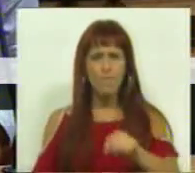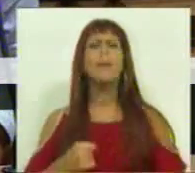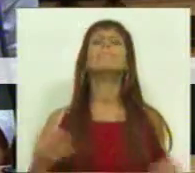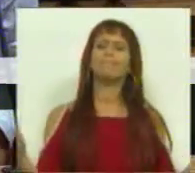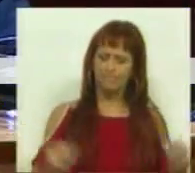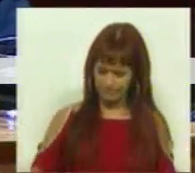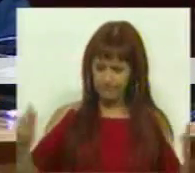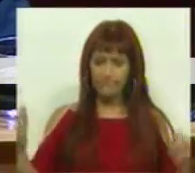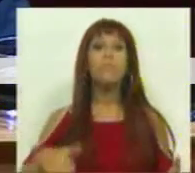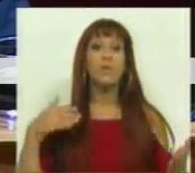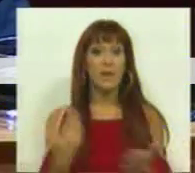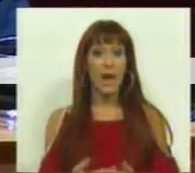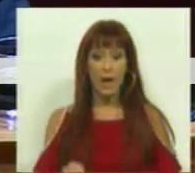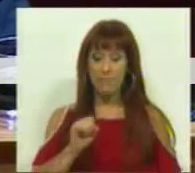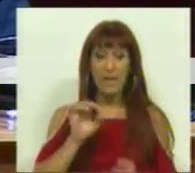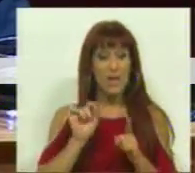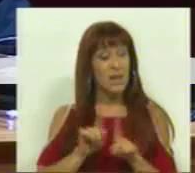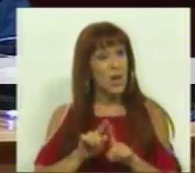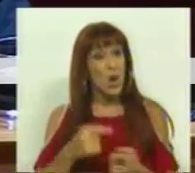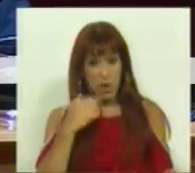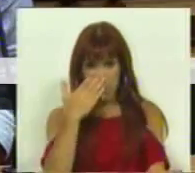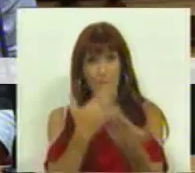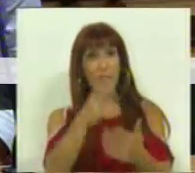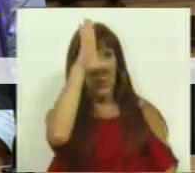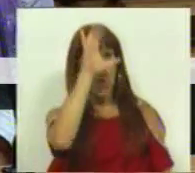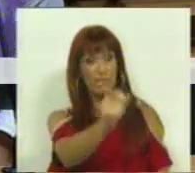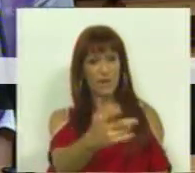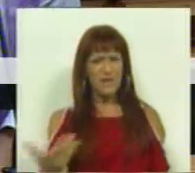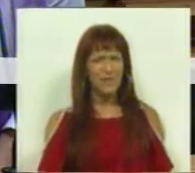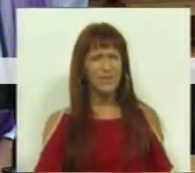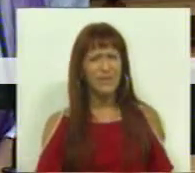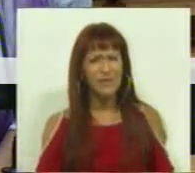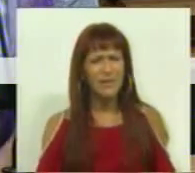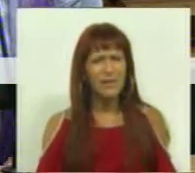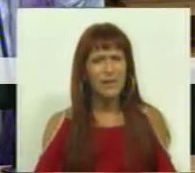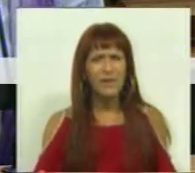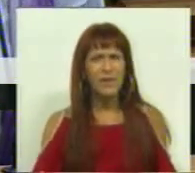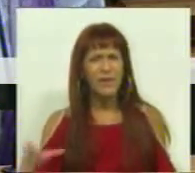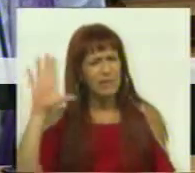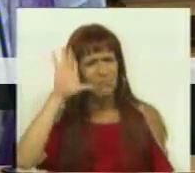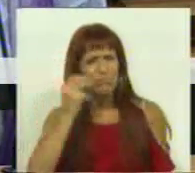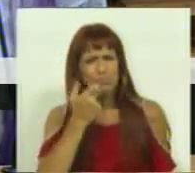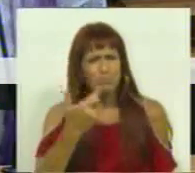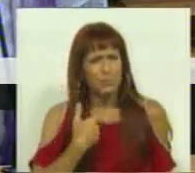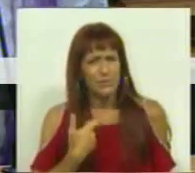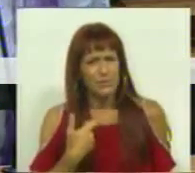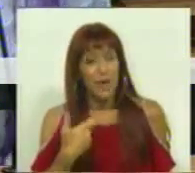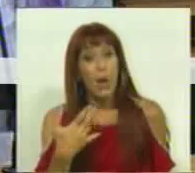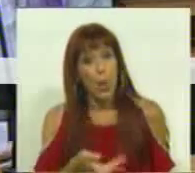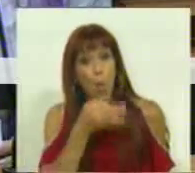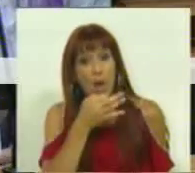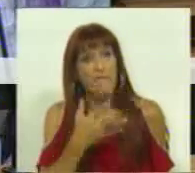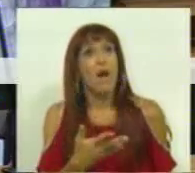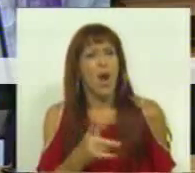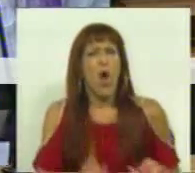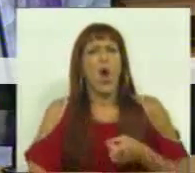de facto, dá a nota de que estamos perante um governo que não só não sabe responder e, quando fala,